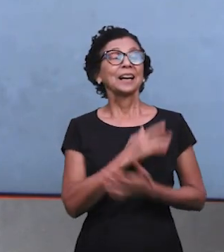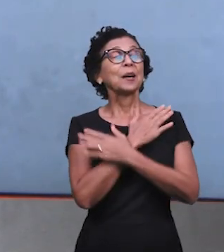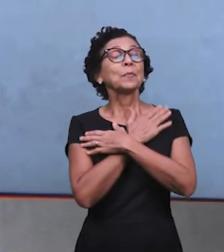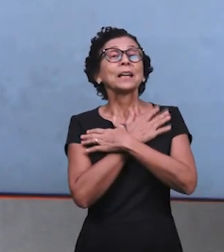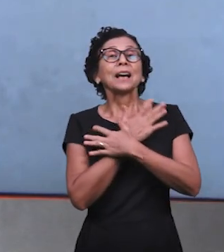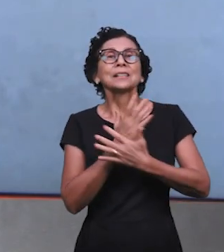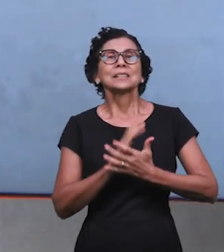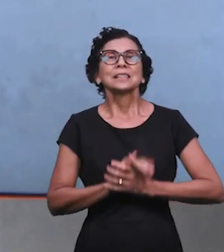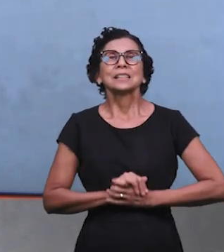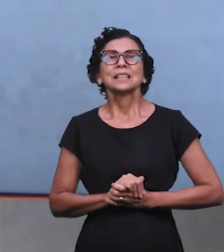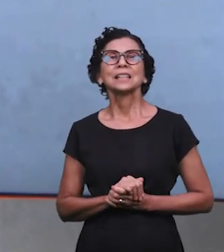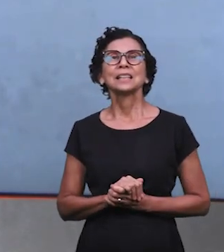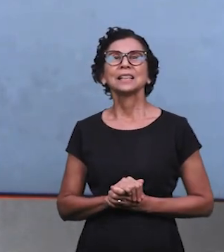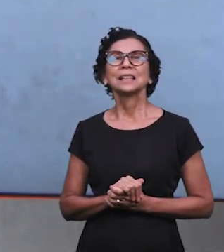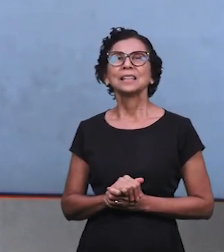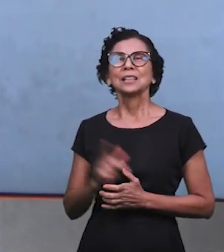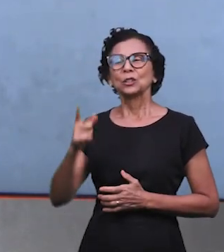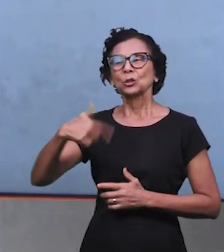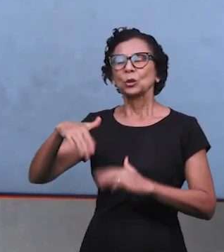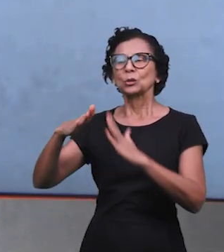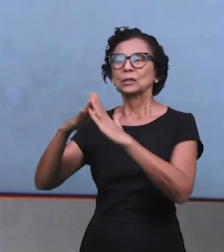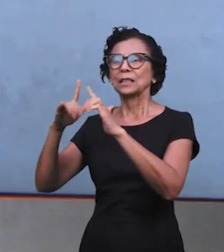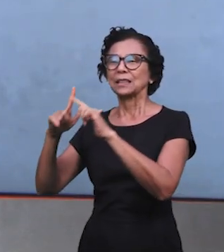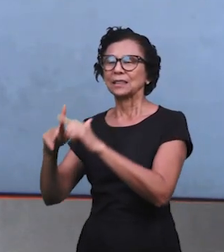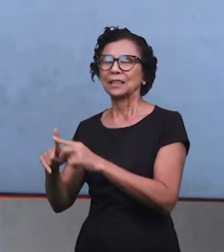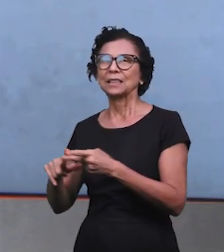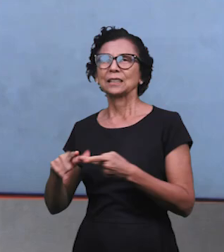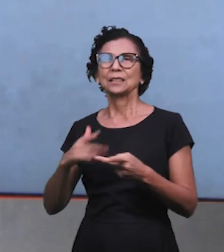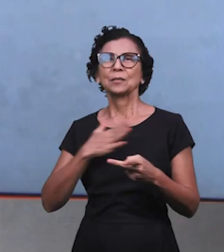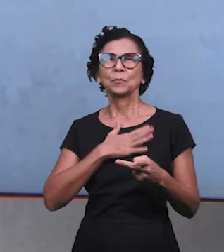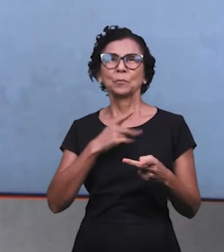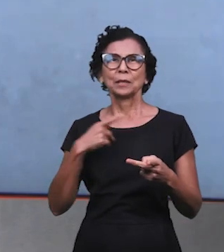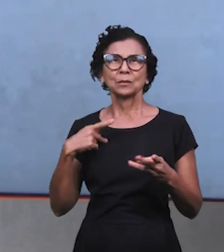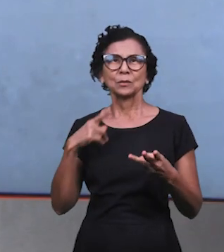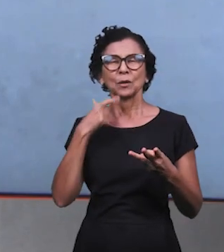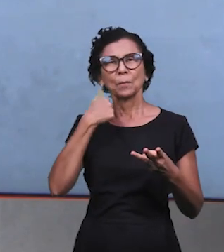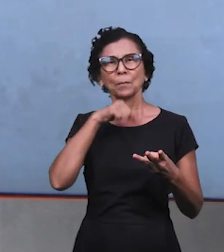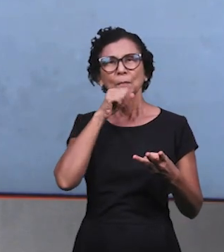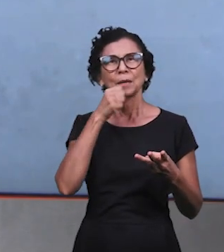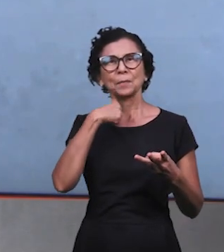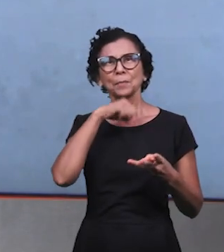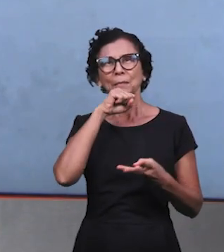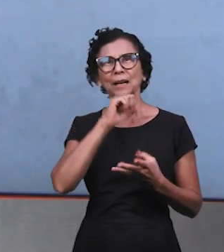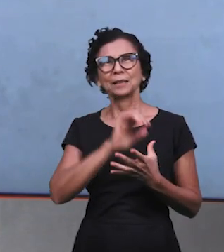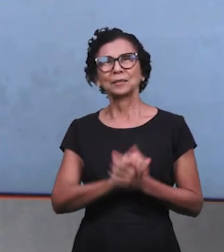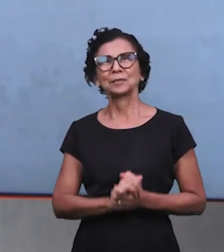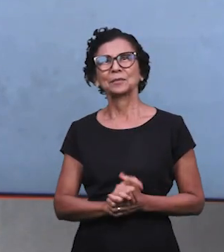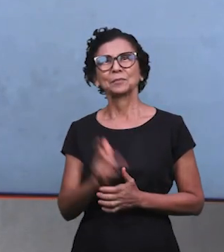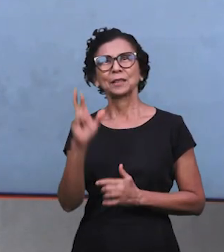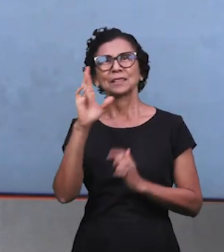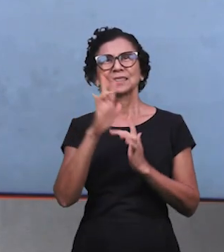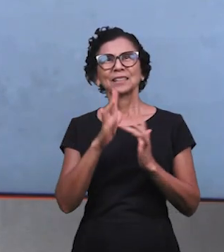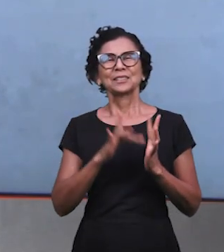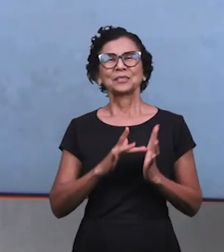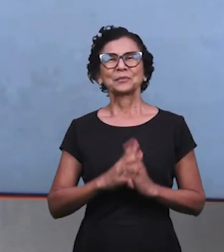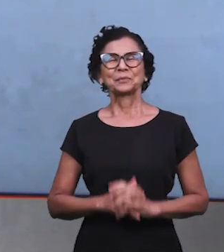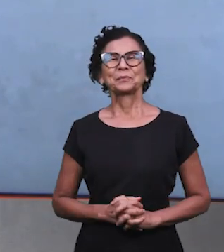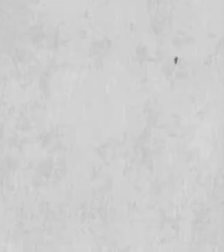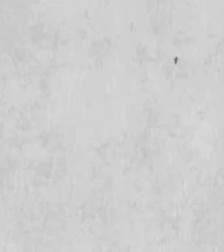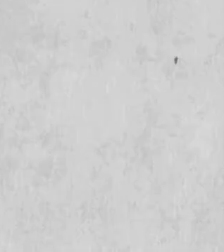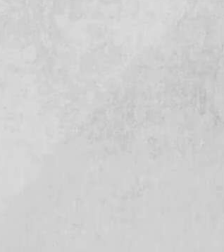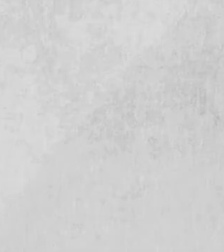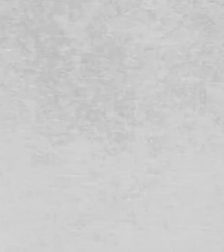abraço para alguém lá? Um abraço para a igreja, para o meu pastor e para os meus pais. Amém. Paz do Senhor, irmãos. Até o próximo